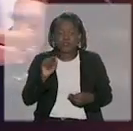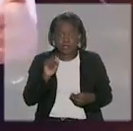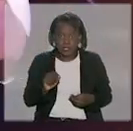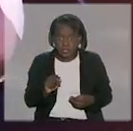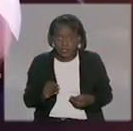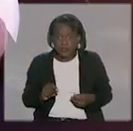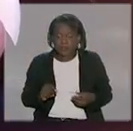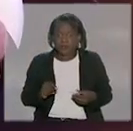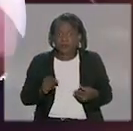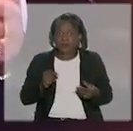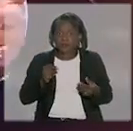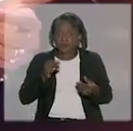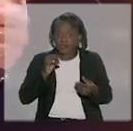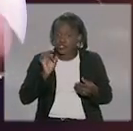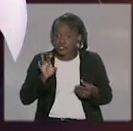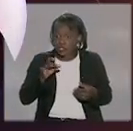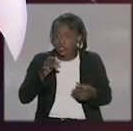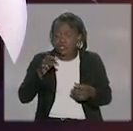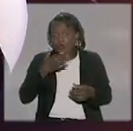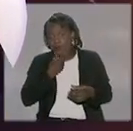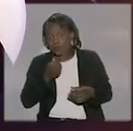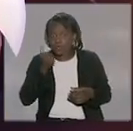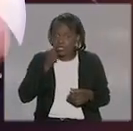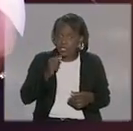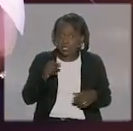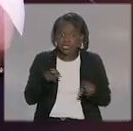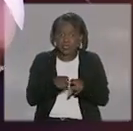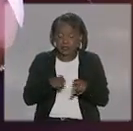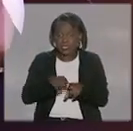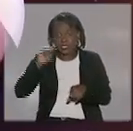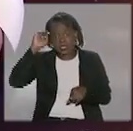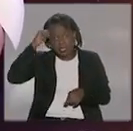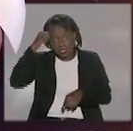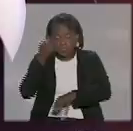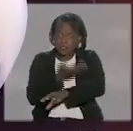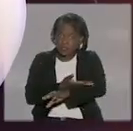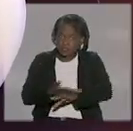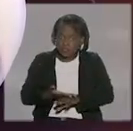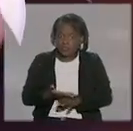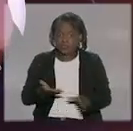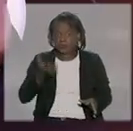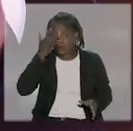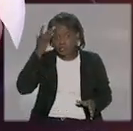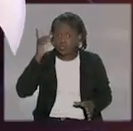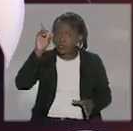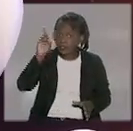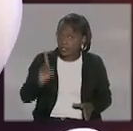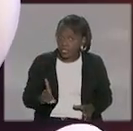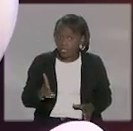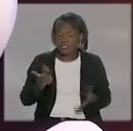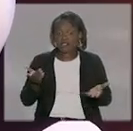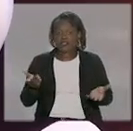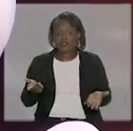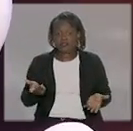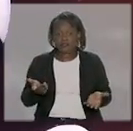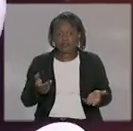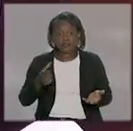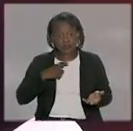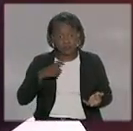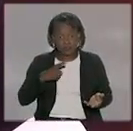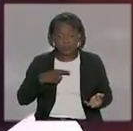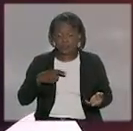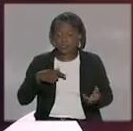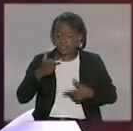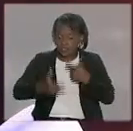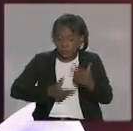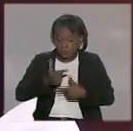diversidade para a nossa organização, não só de gênero, mas a questão também racial, a questão de pessoas com deficiência. Então,